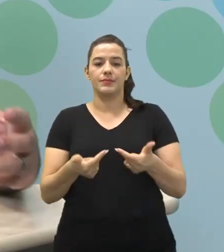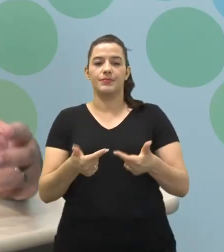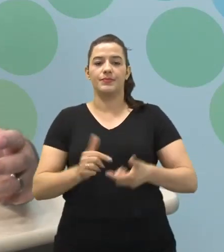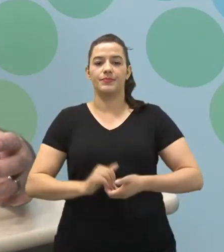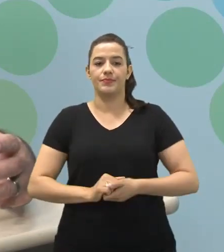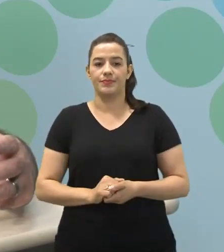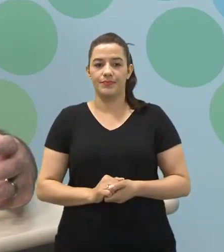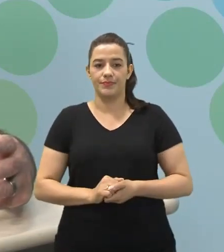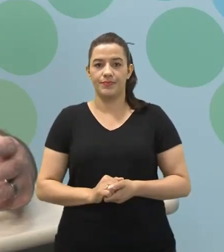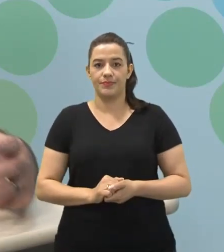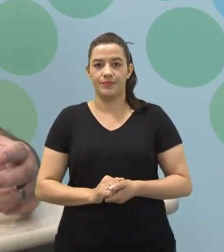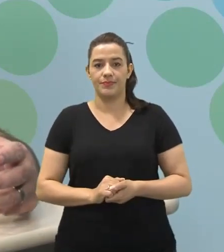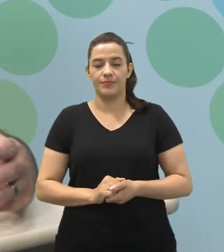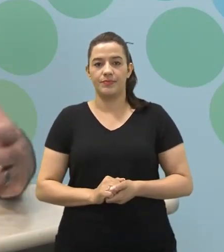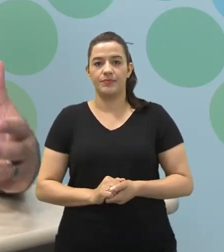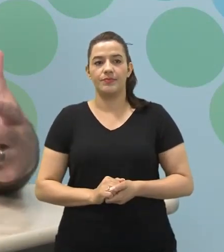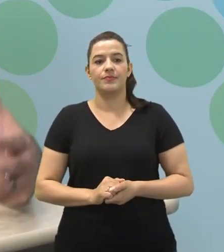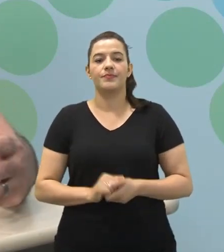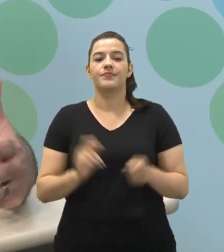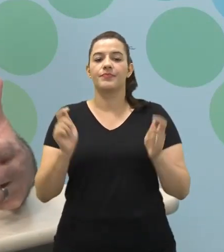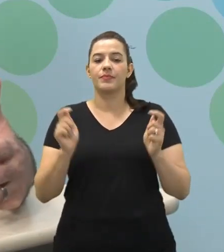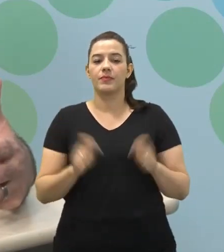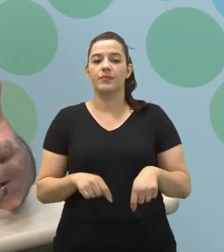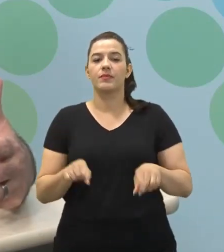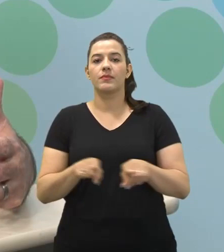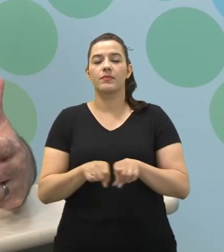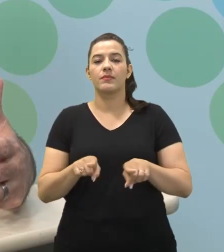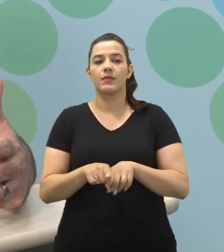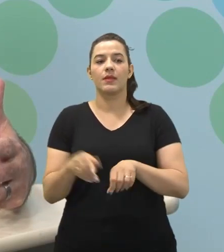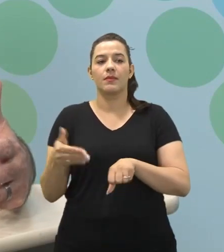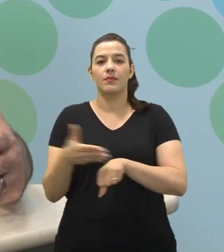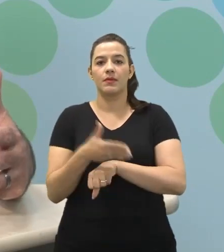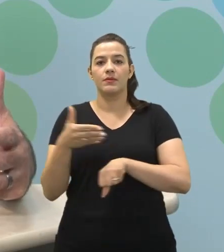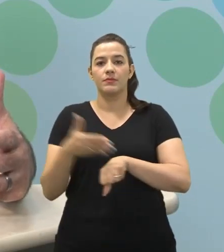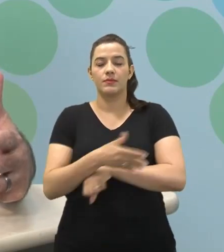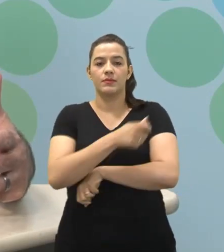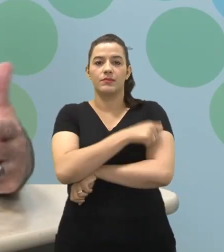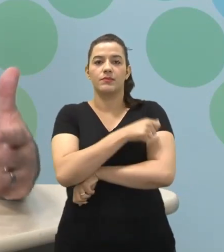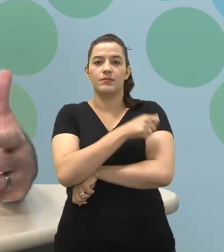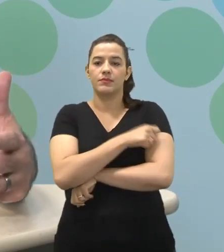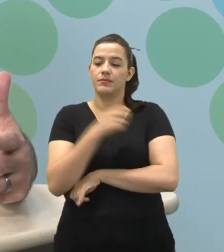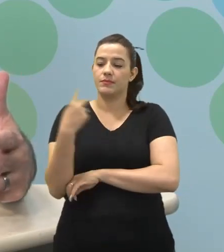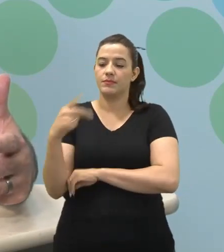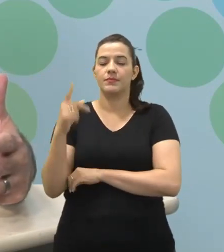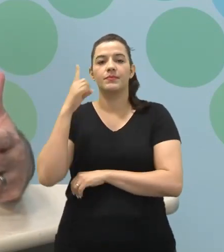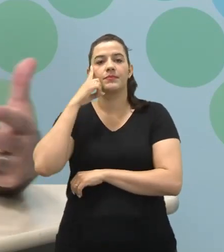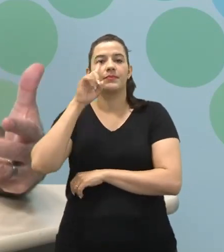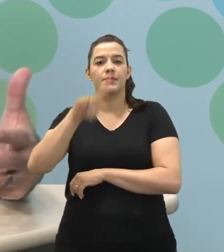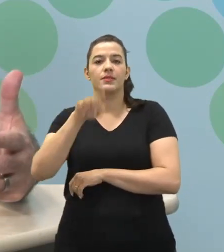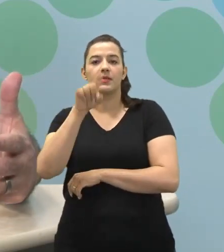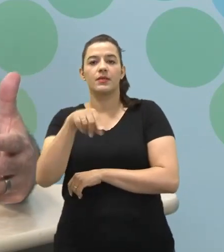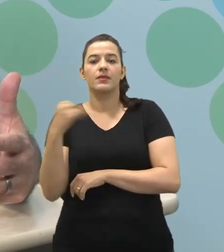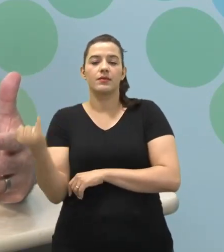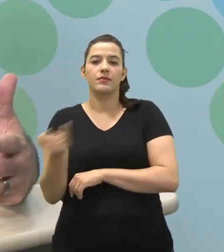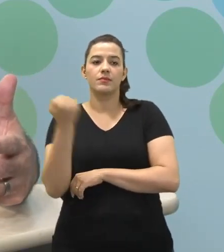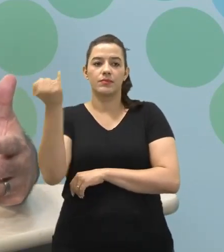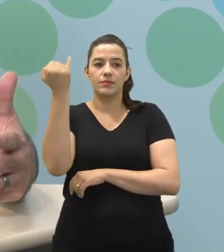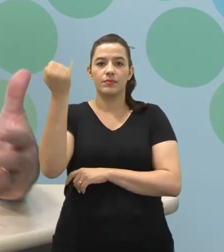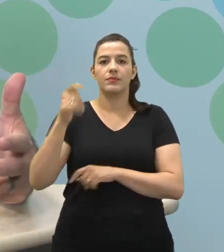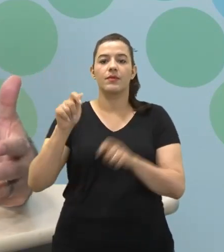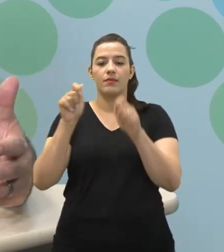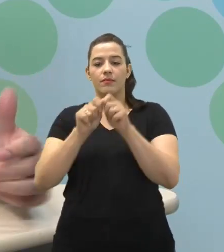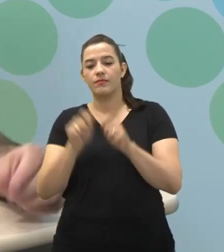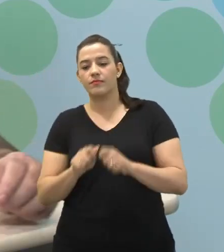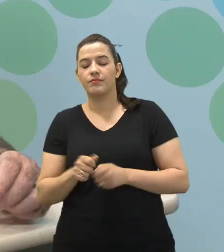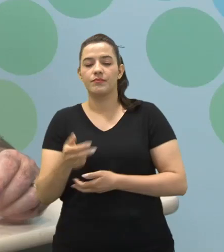então nós podemos ainda salientar que a participação do Estudante nesse dia é é importante pois fazer essa